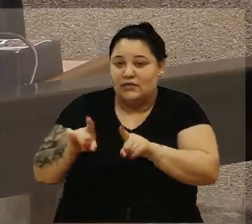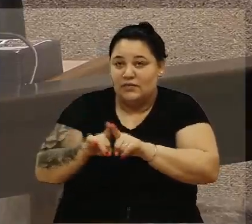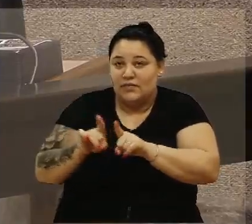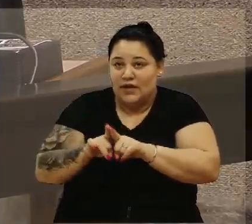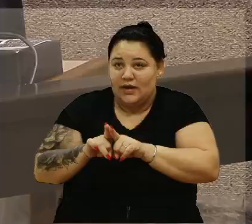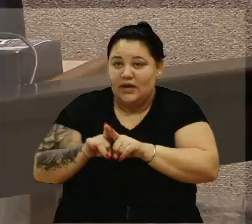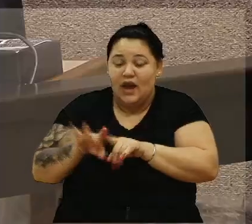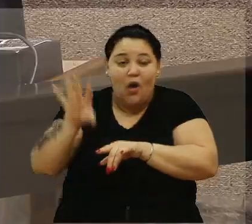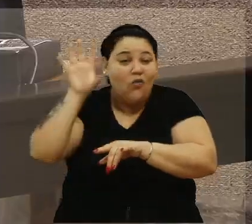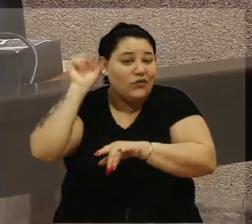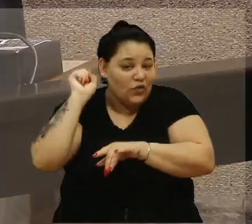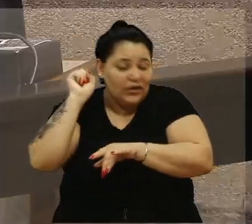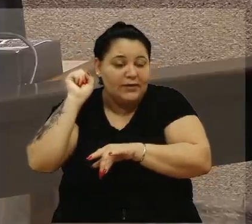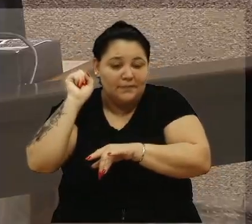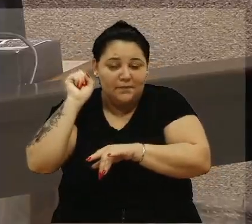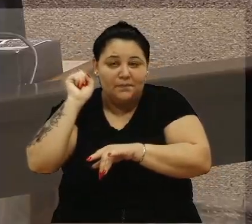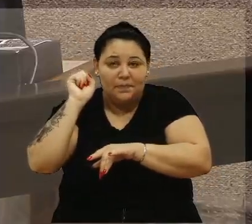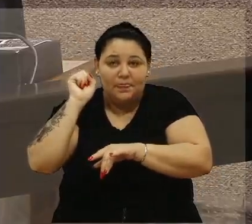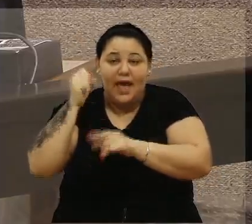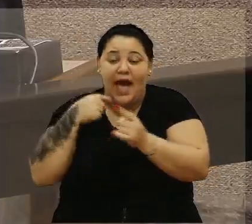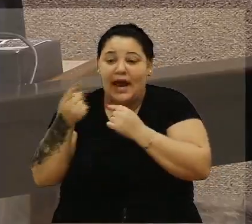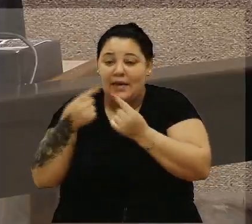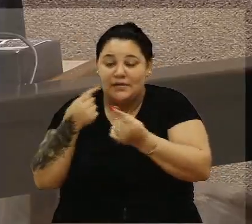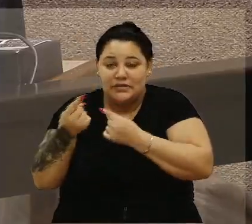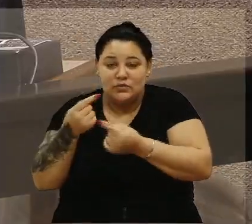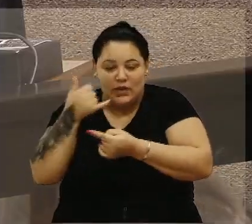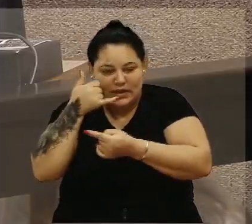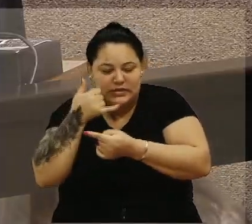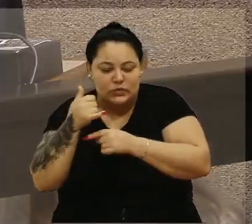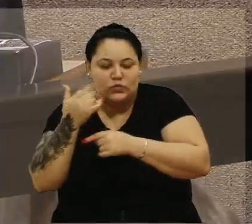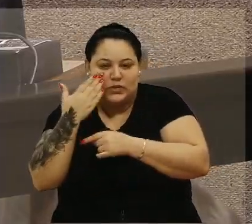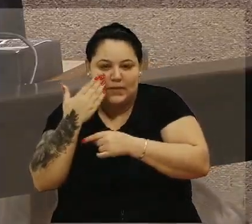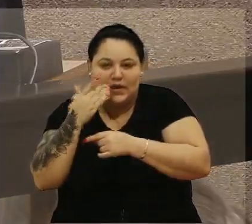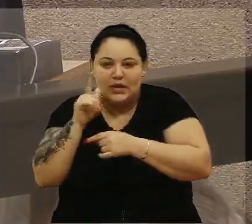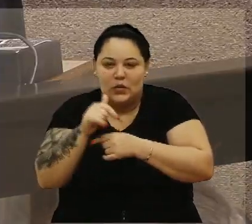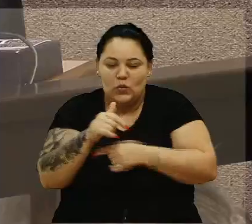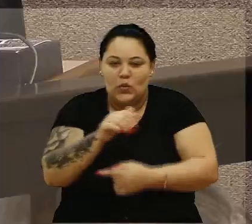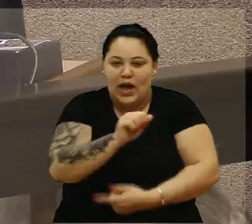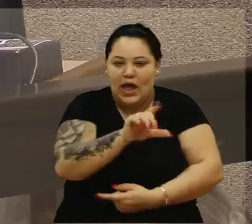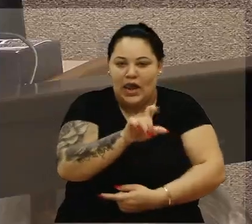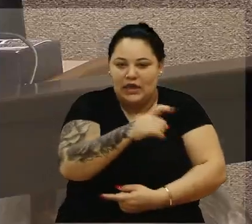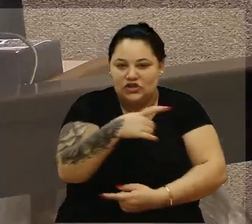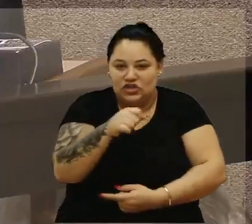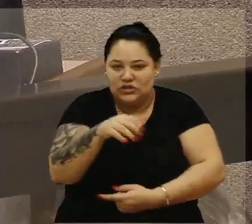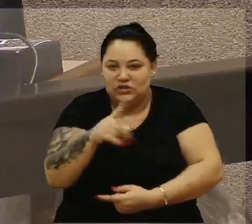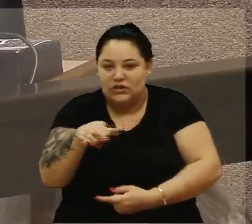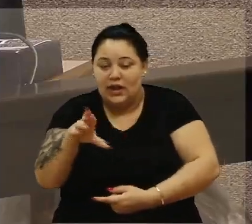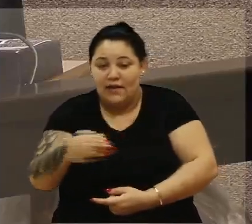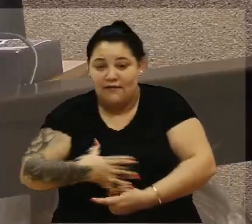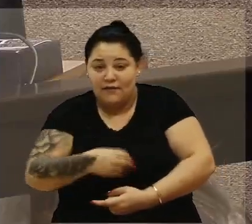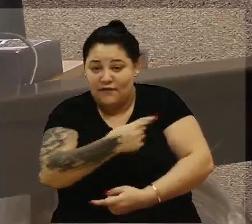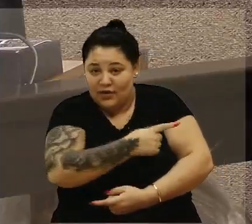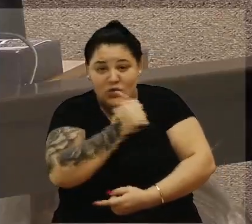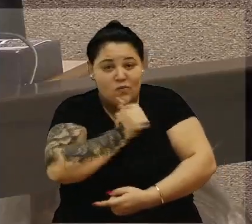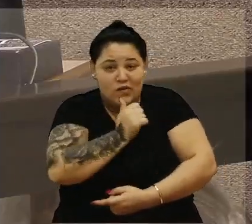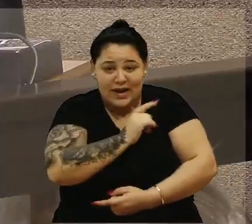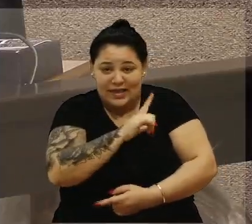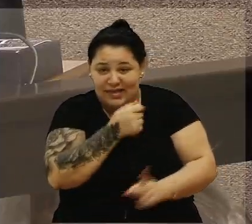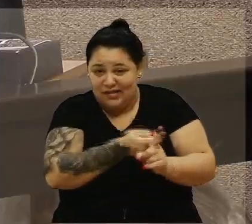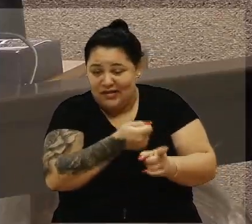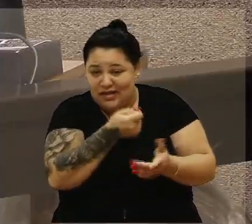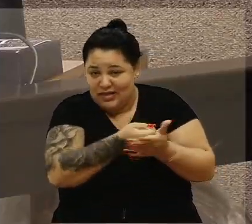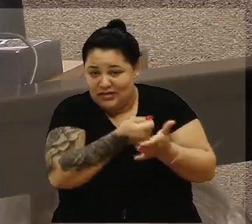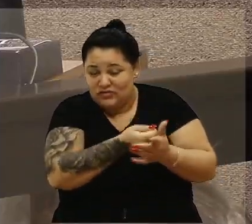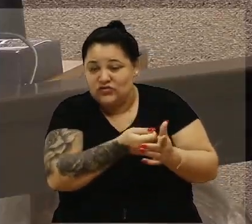da ouvidoria com o Alexandre, que é filho da Lenir, e já disponibilizaram, então, um kit